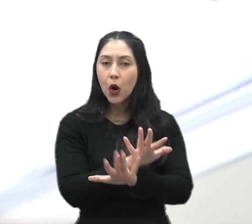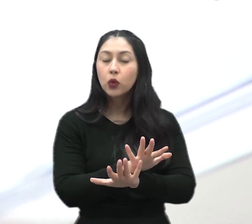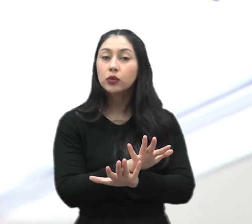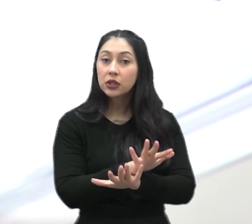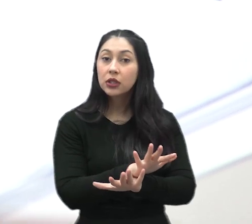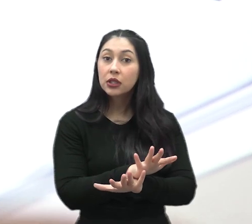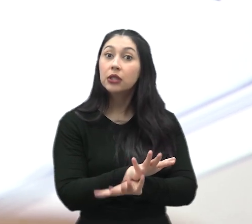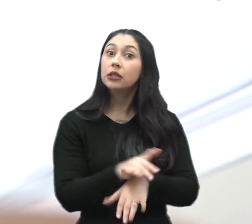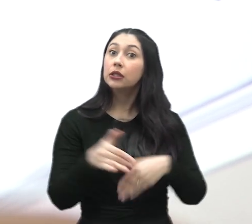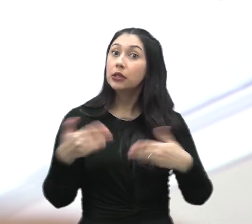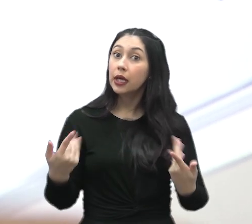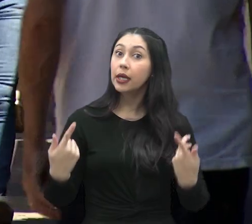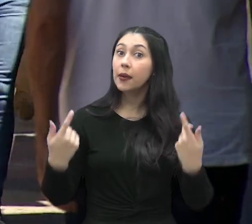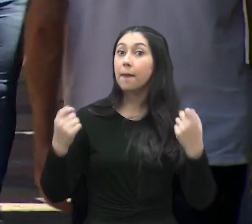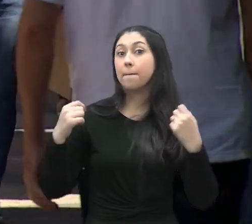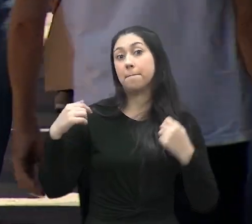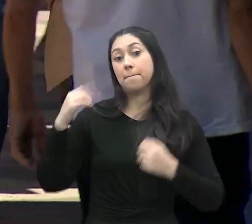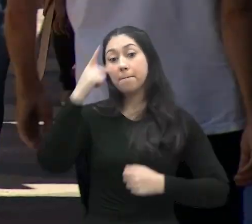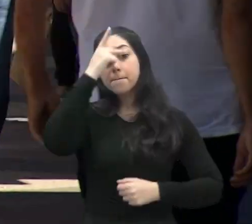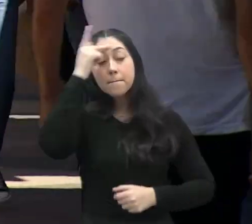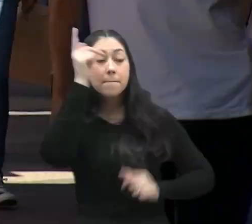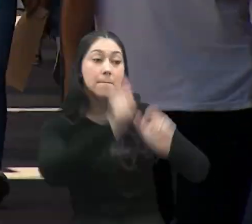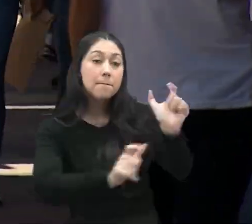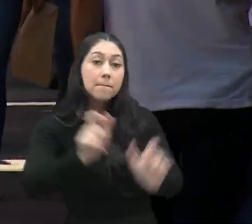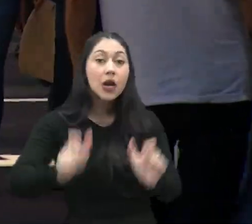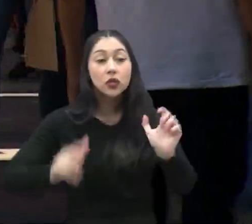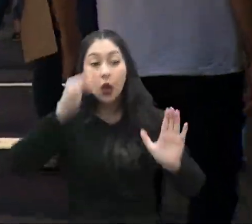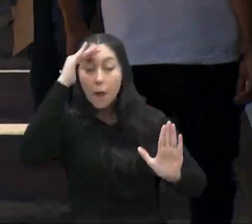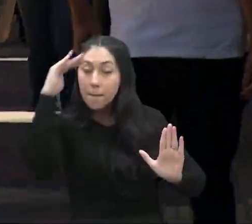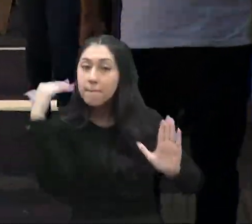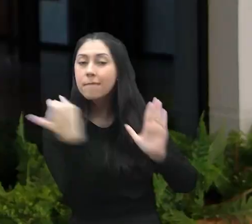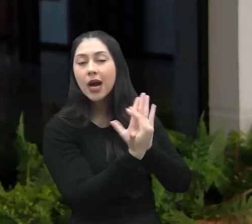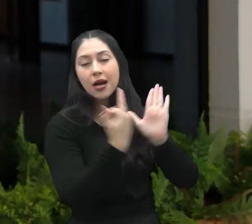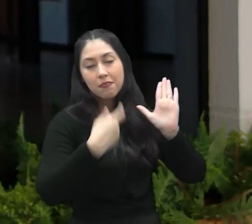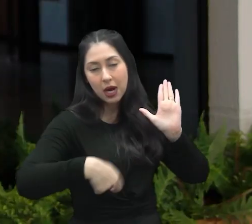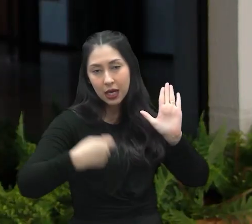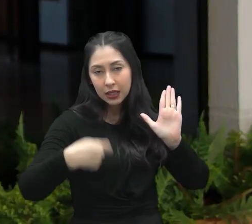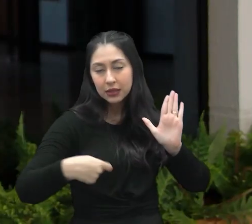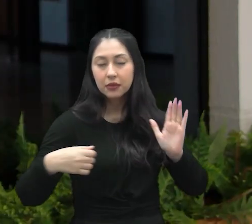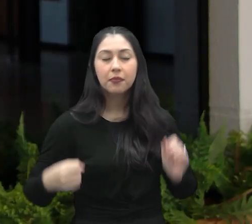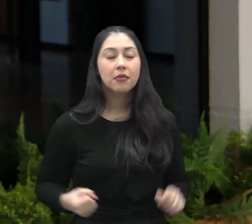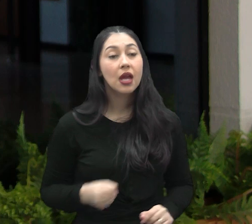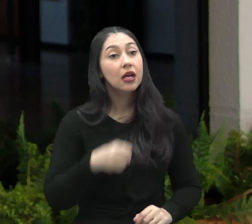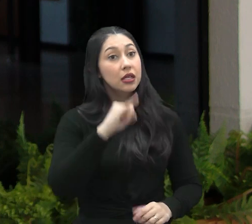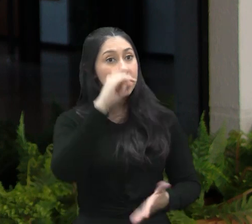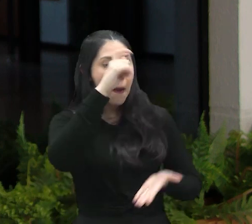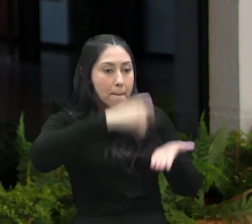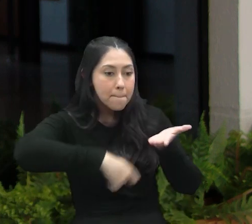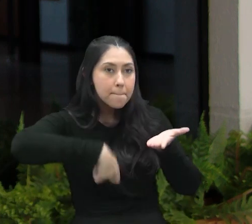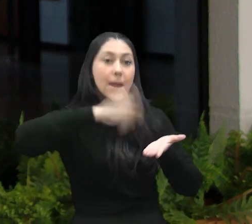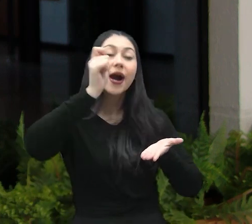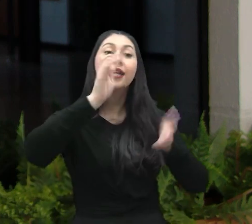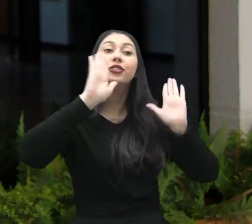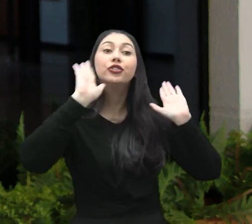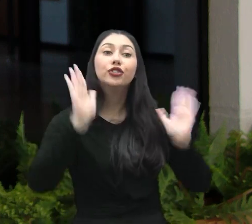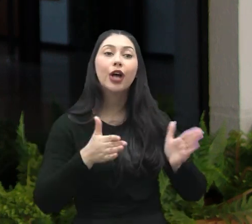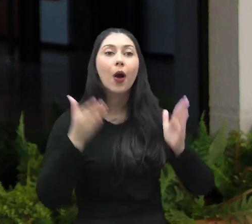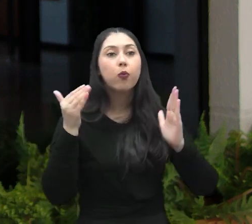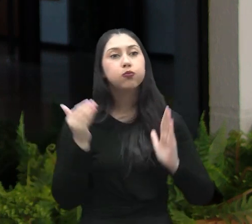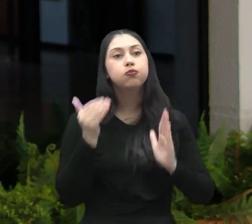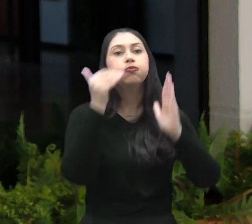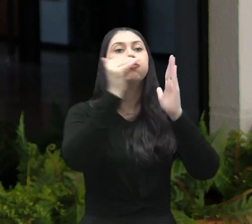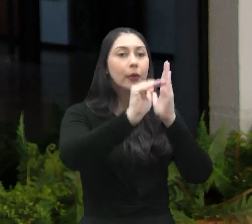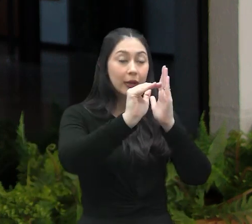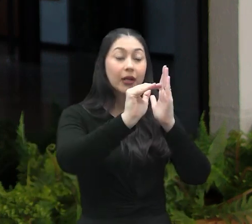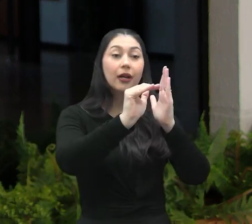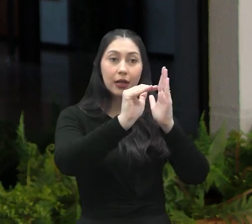tornando oficial a norma que passa a regular o dia a dia da cidade. Havendo a sanção, o projeto então é publicado no